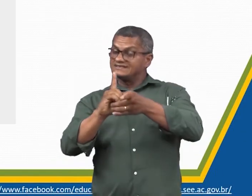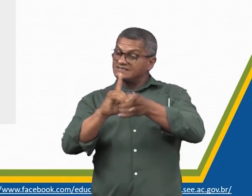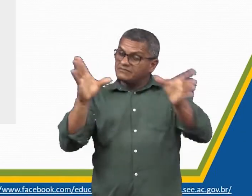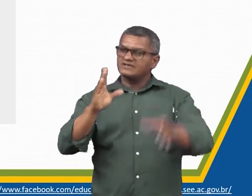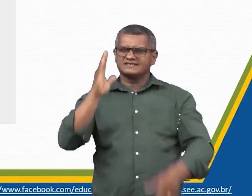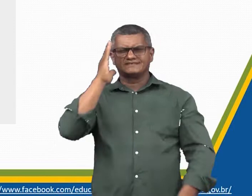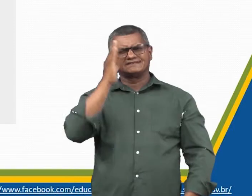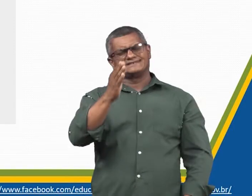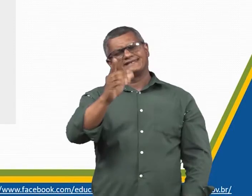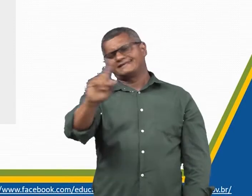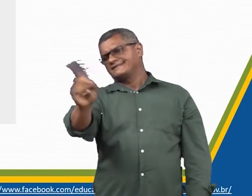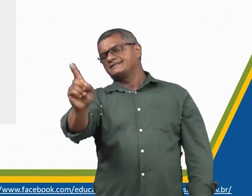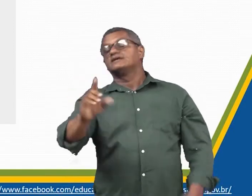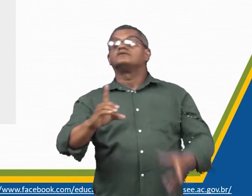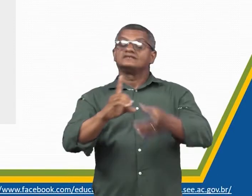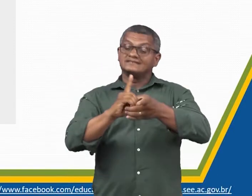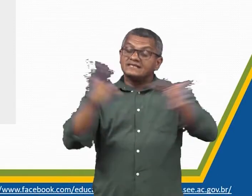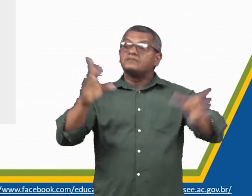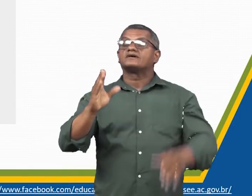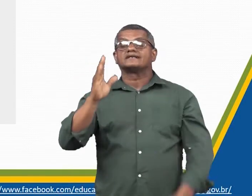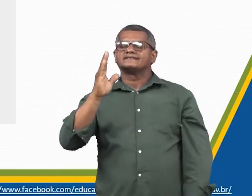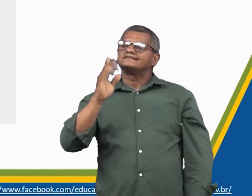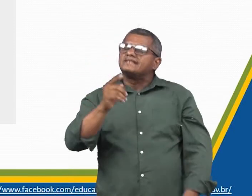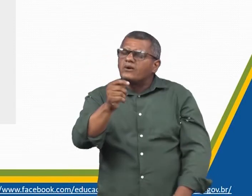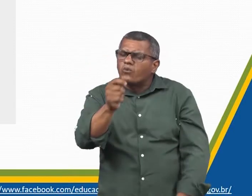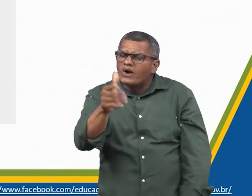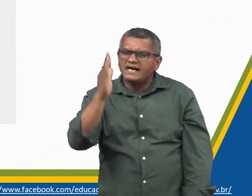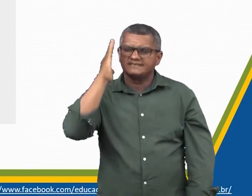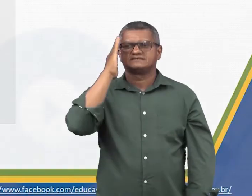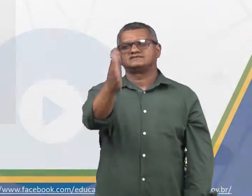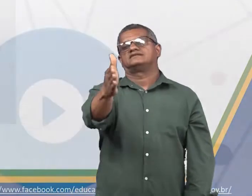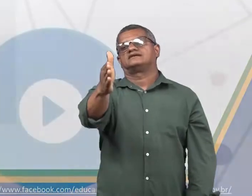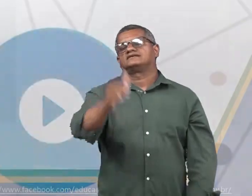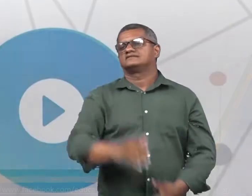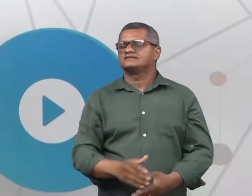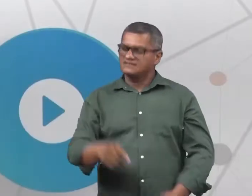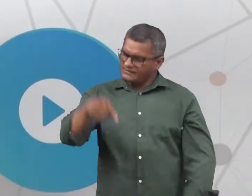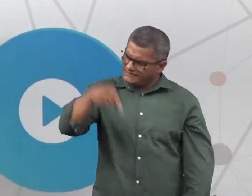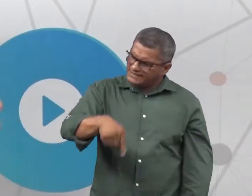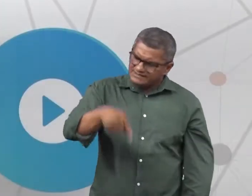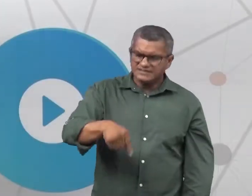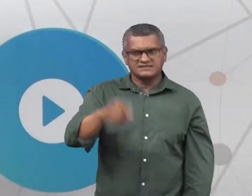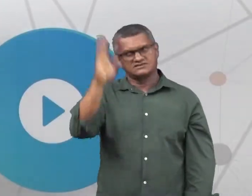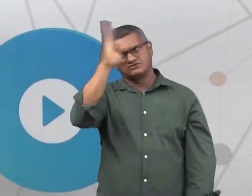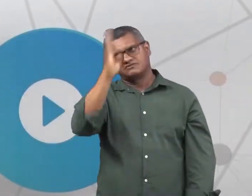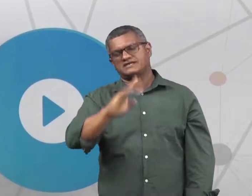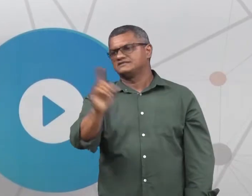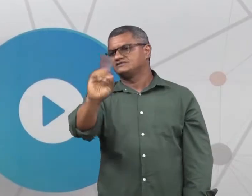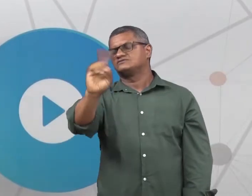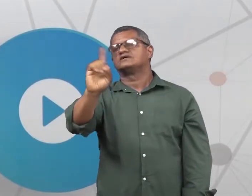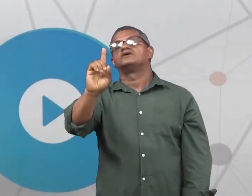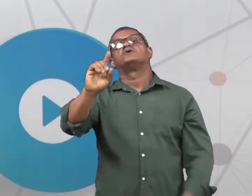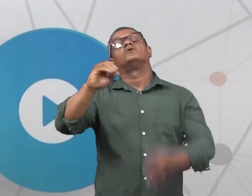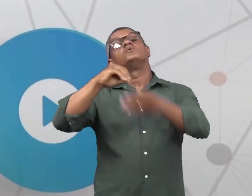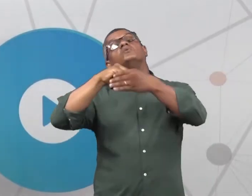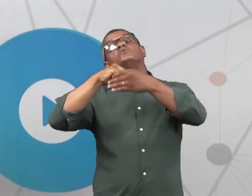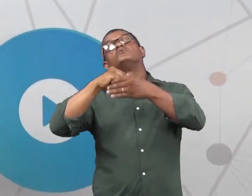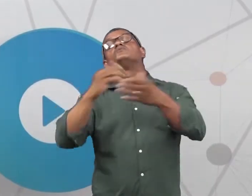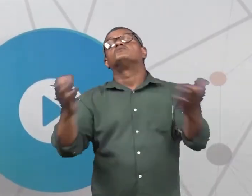e democracia semi-indireta. Claro que não aqui no Brasil, mas quando eu falo isso, eu falo